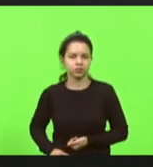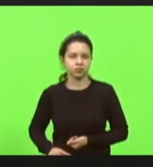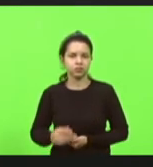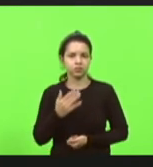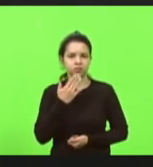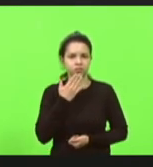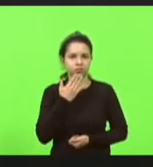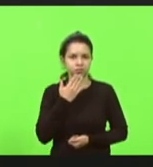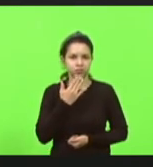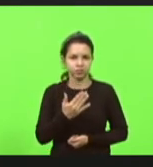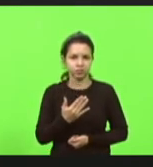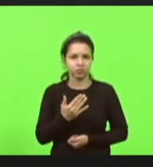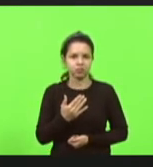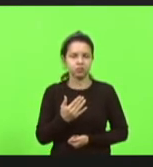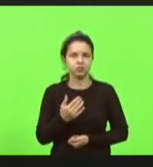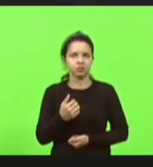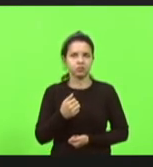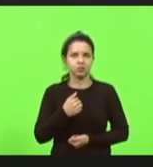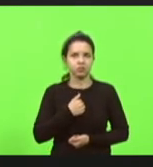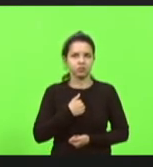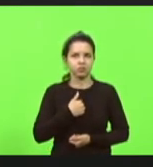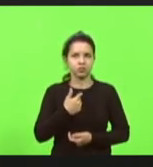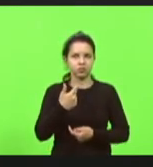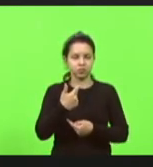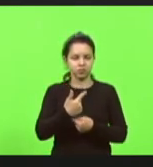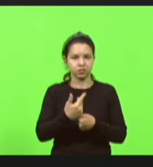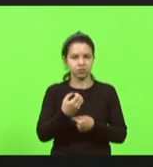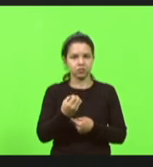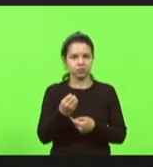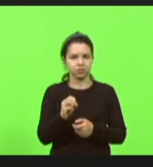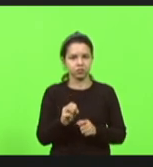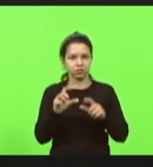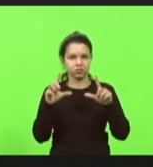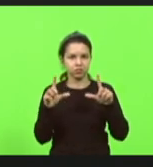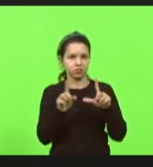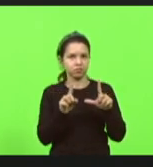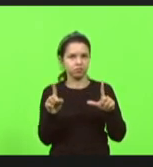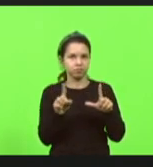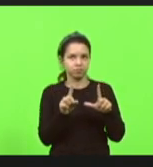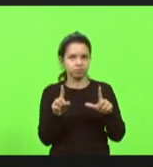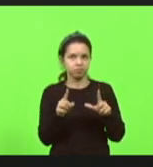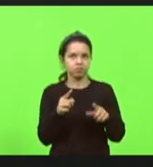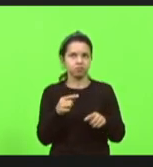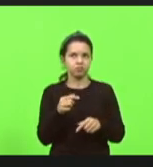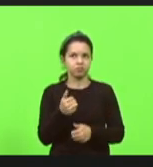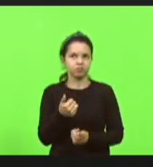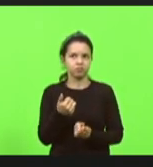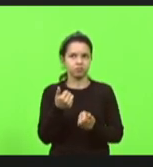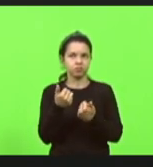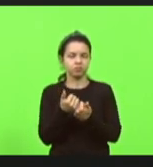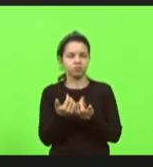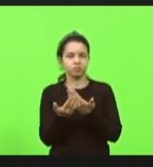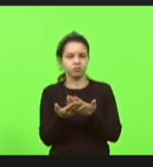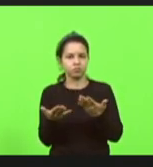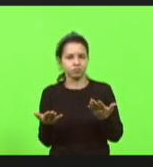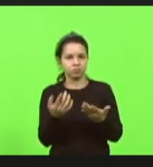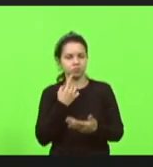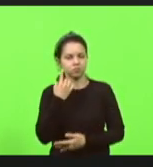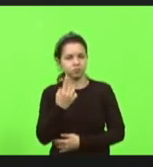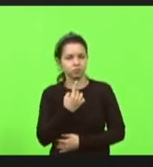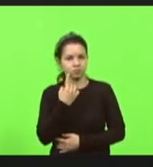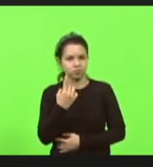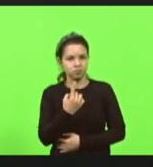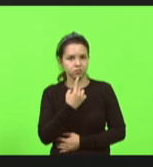ligar o vídeo e pedir apoio aos nobres deputados. Esse projeto é de grande importância para os hospitais